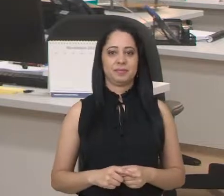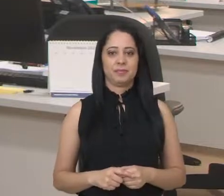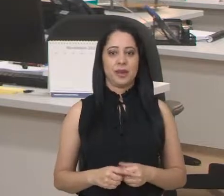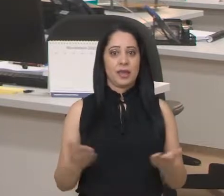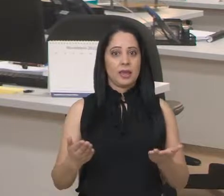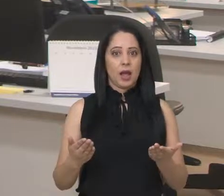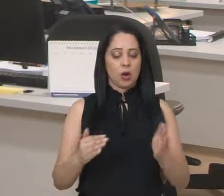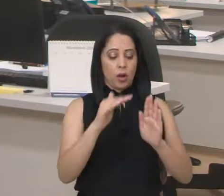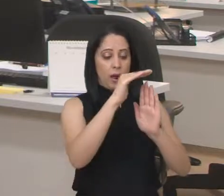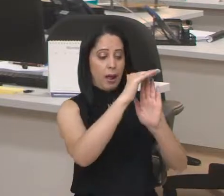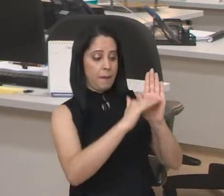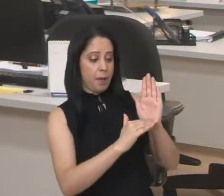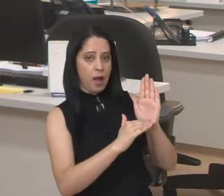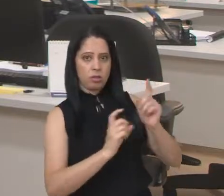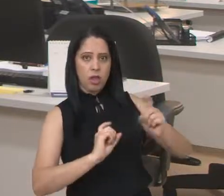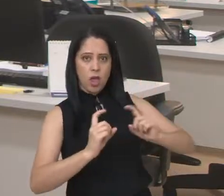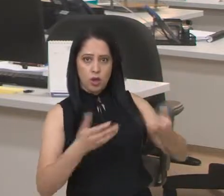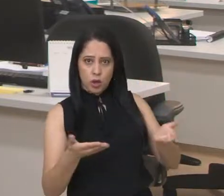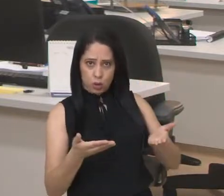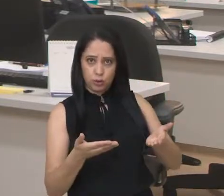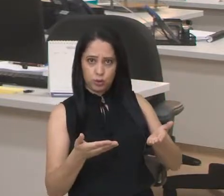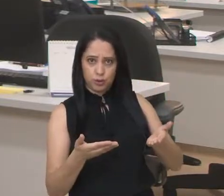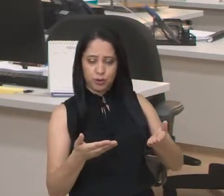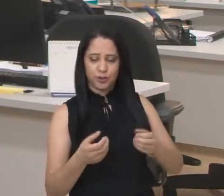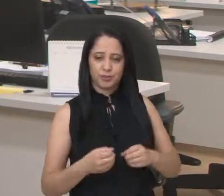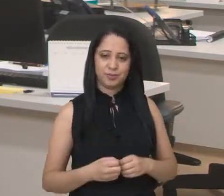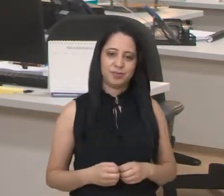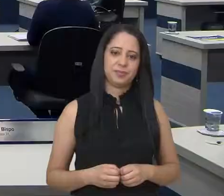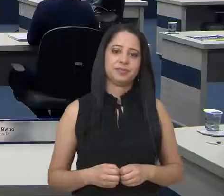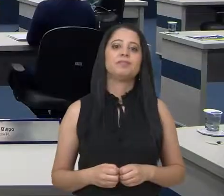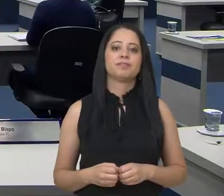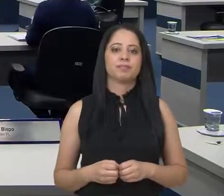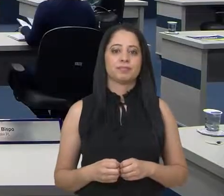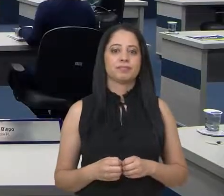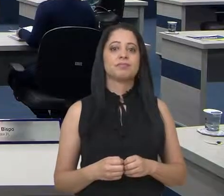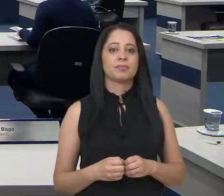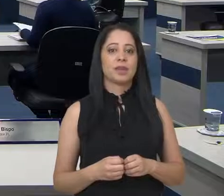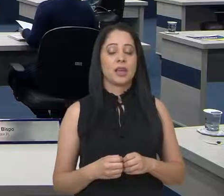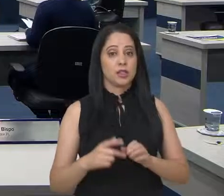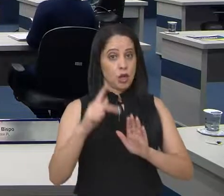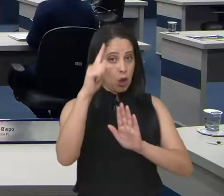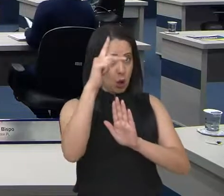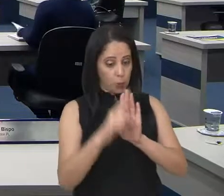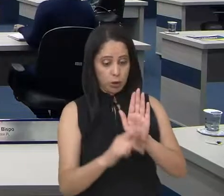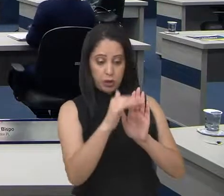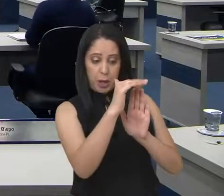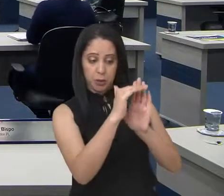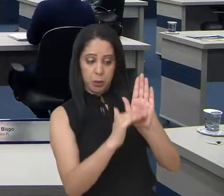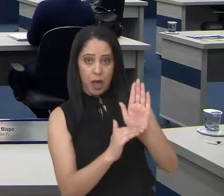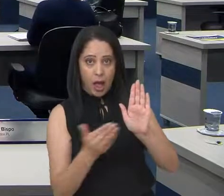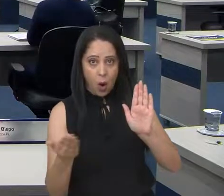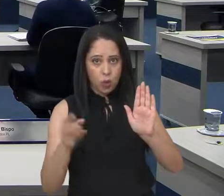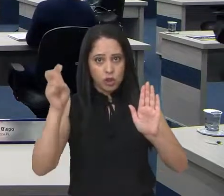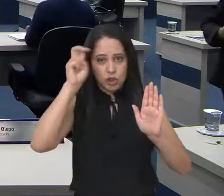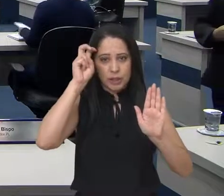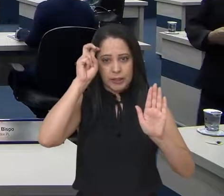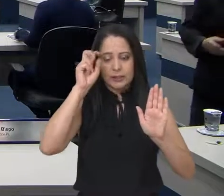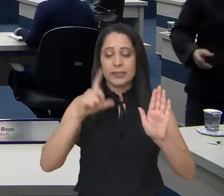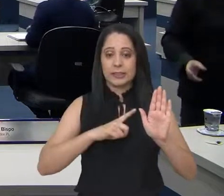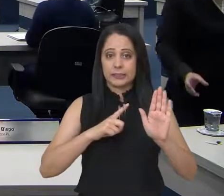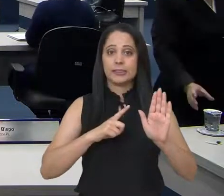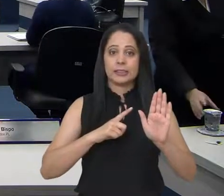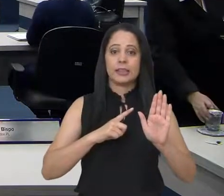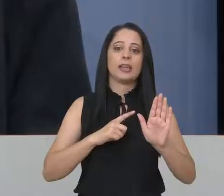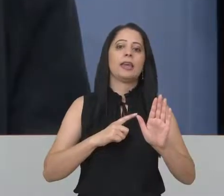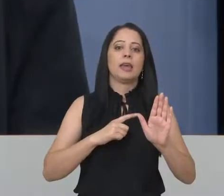vamos começar dando uma olhada na pauta da sessão de Câmara desta quinta-feira. Entre os projetos da pauta da sessão desta quinta está a matéria